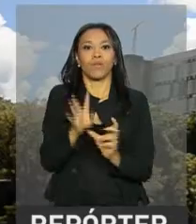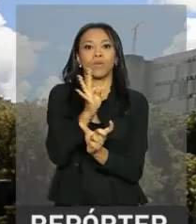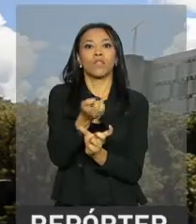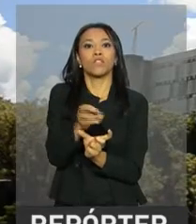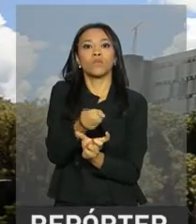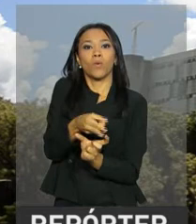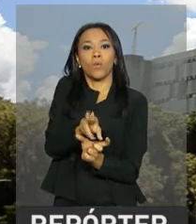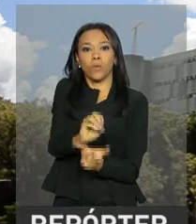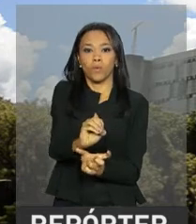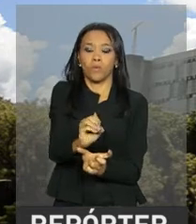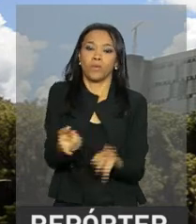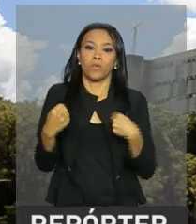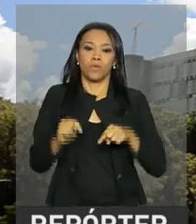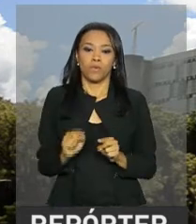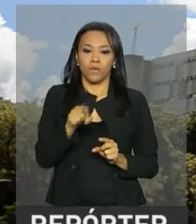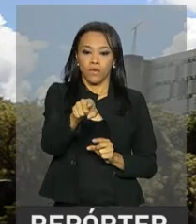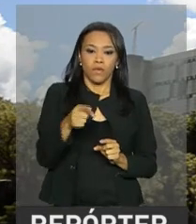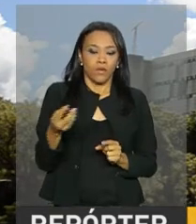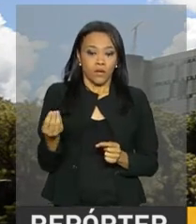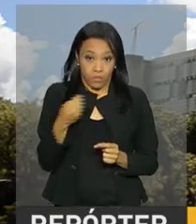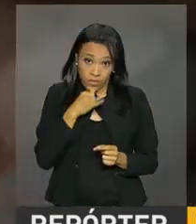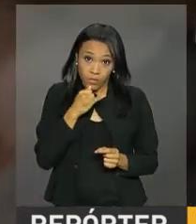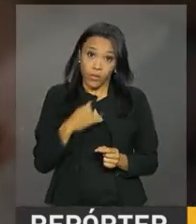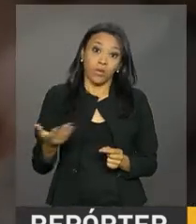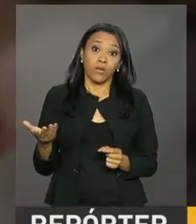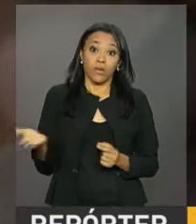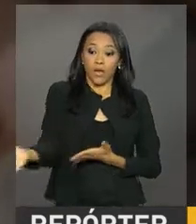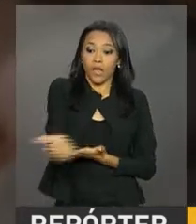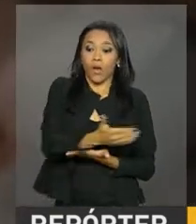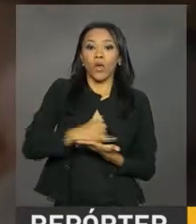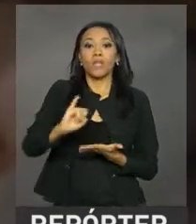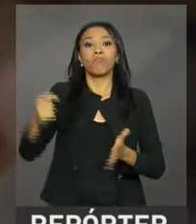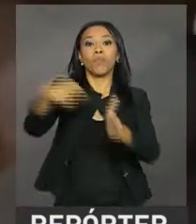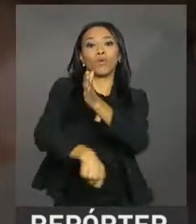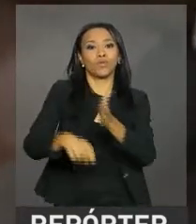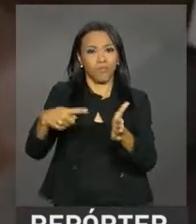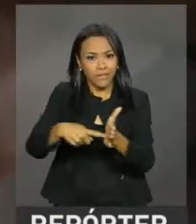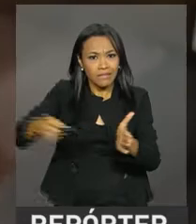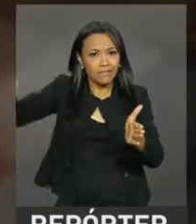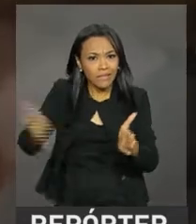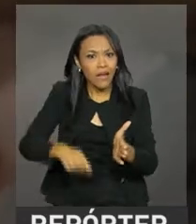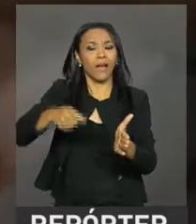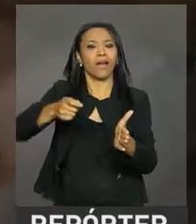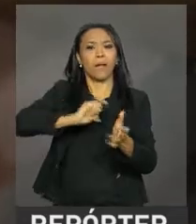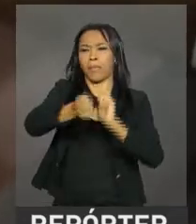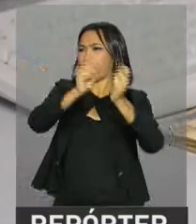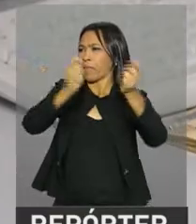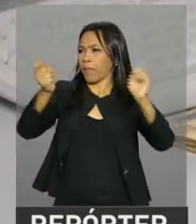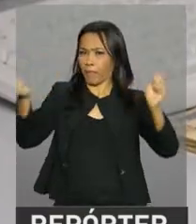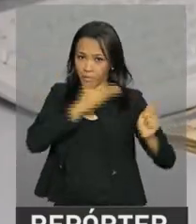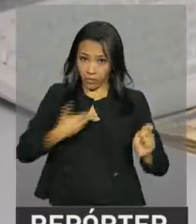para o país se financiar recolhe impostos mas nem sempre os tributos são suficientes para cobrir as despesas